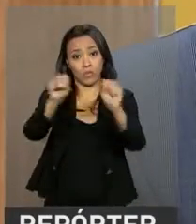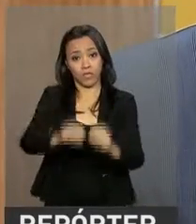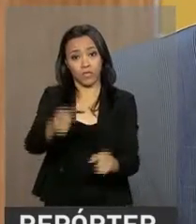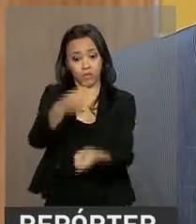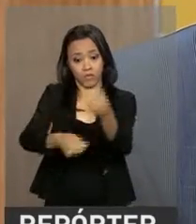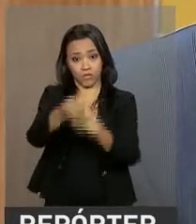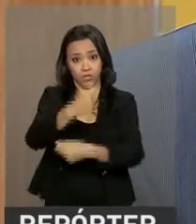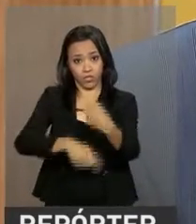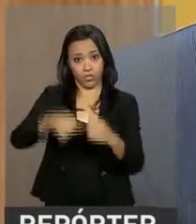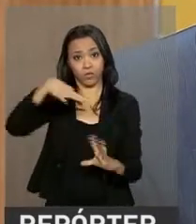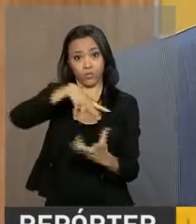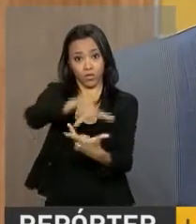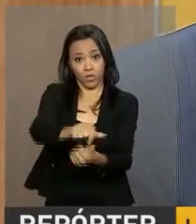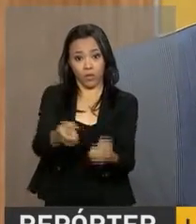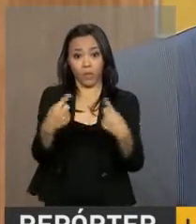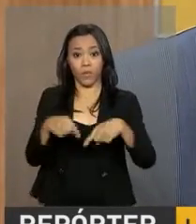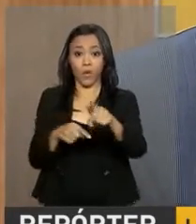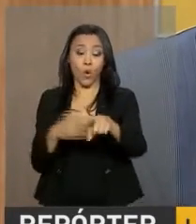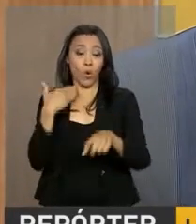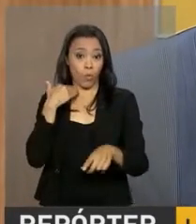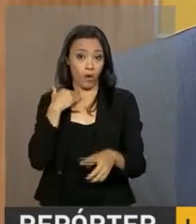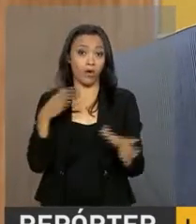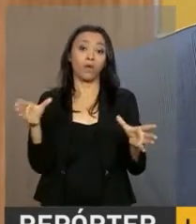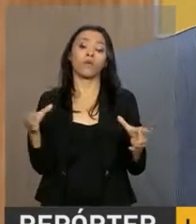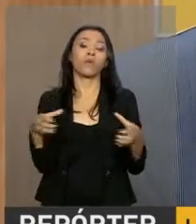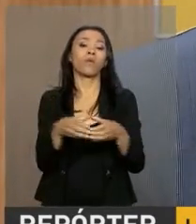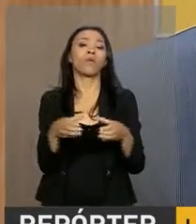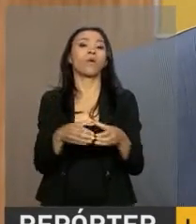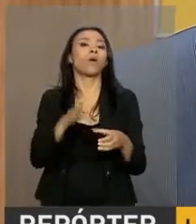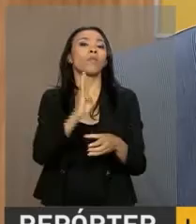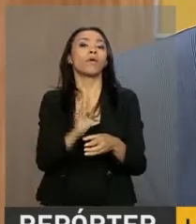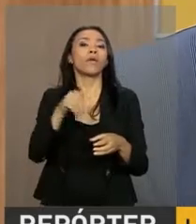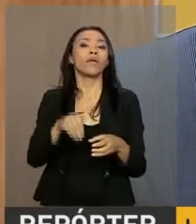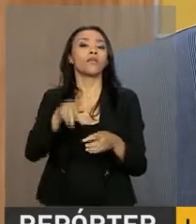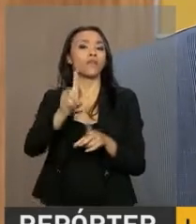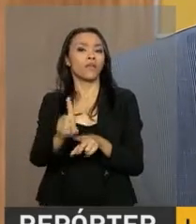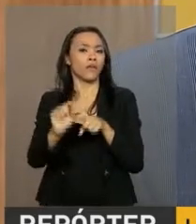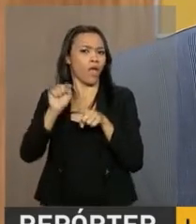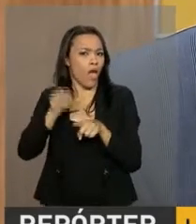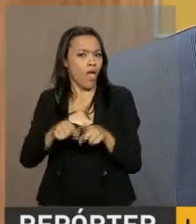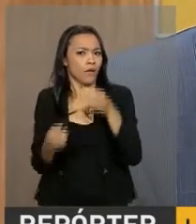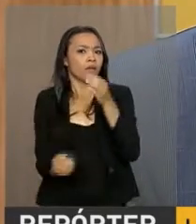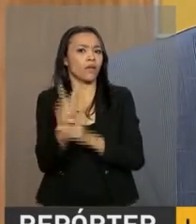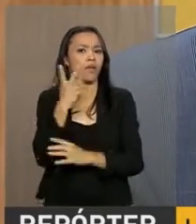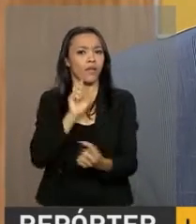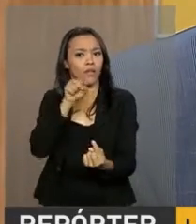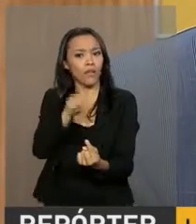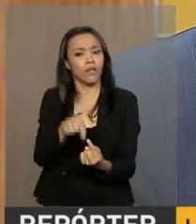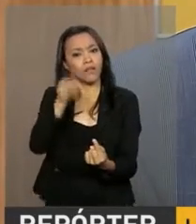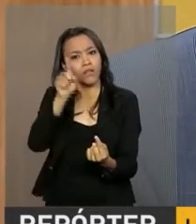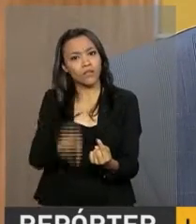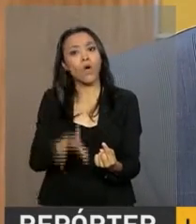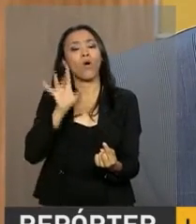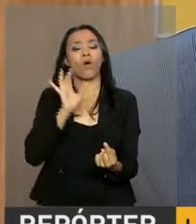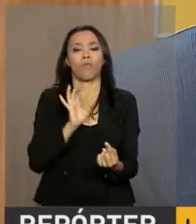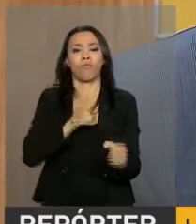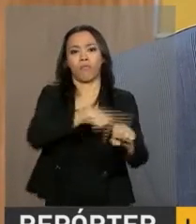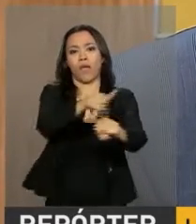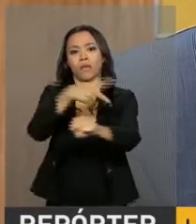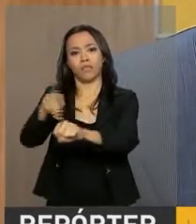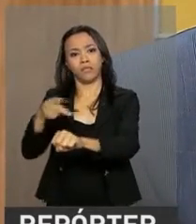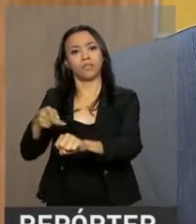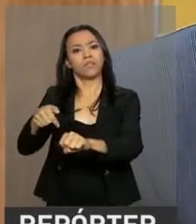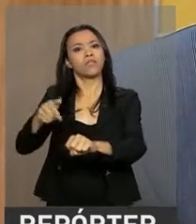nbb o primeiro banco a de caráter global criado apenas por países emergentes e em